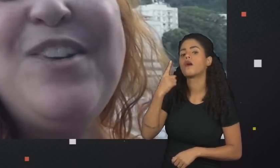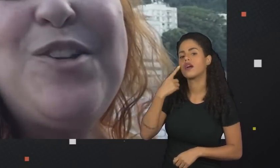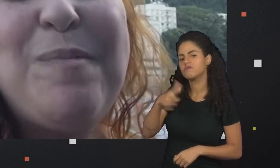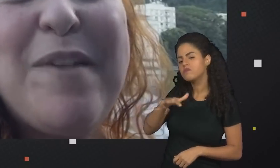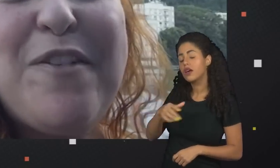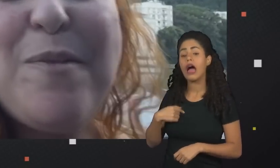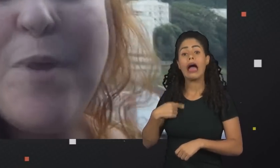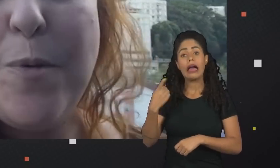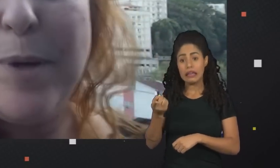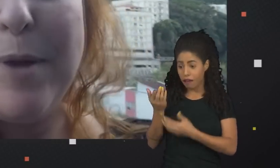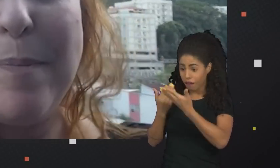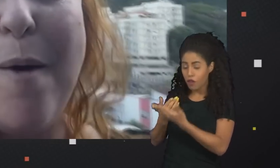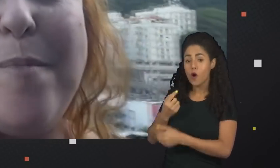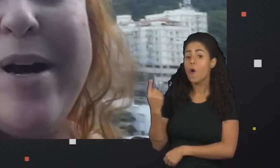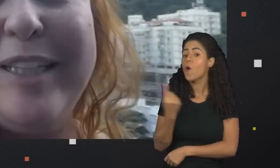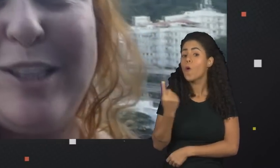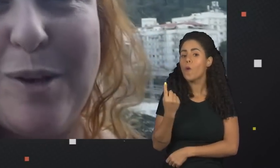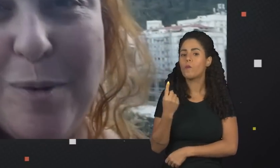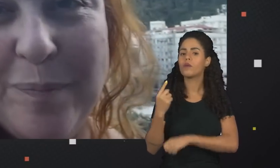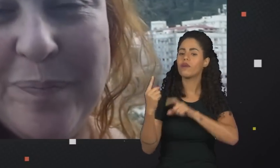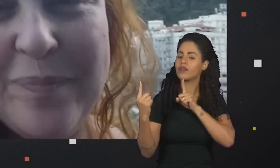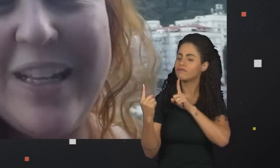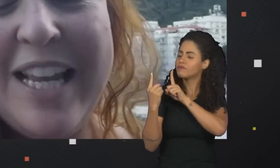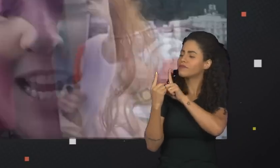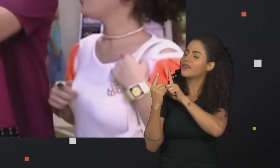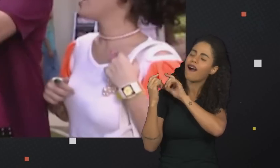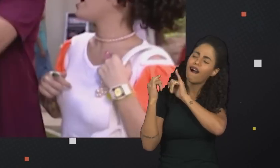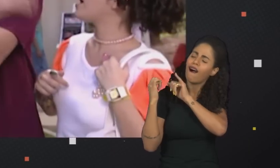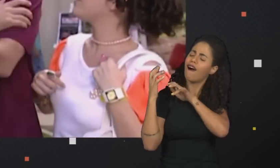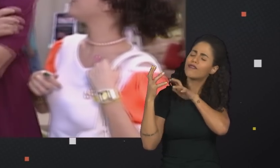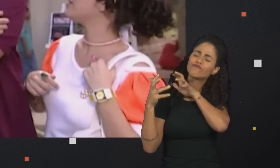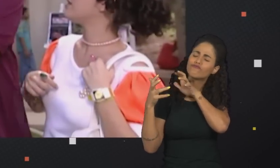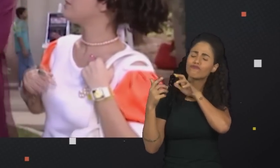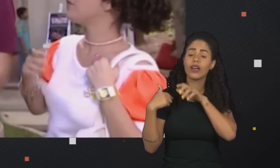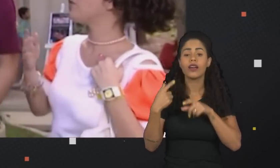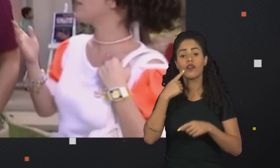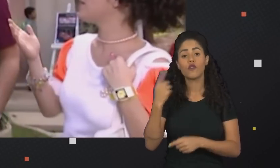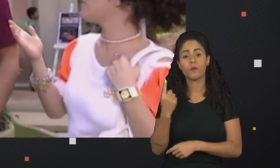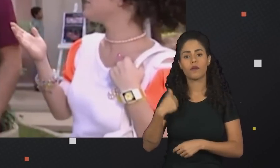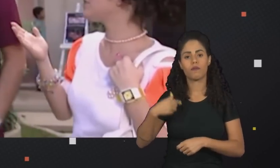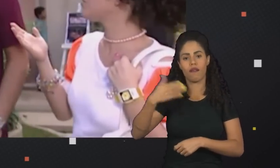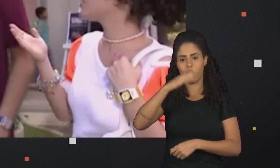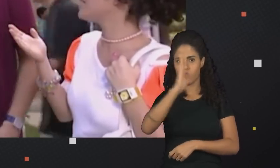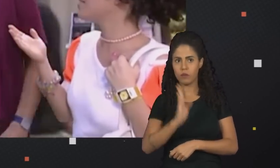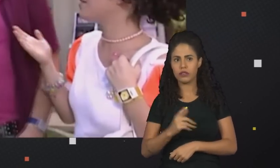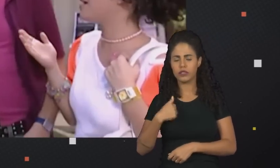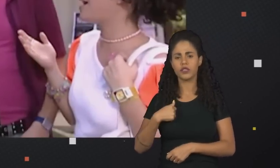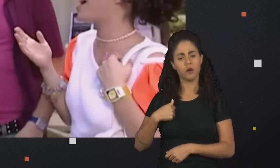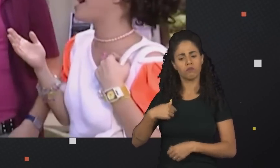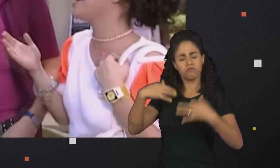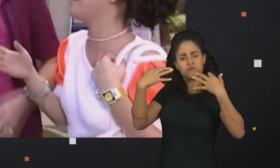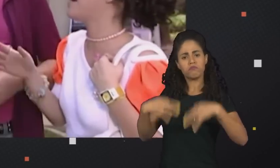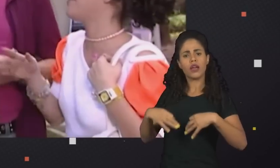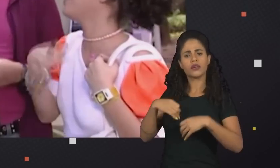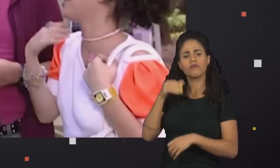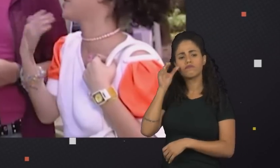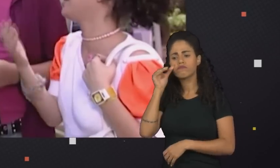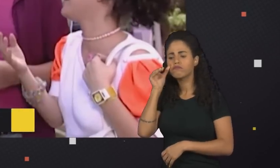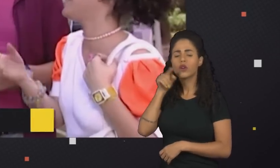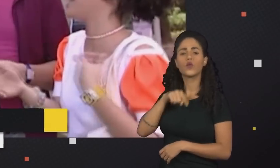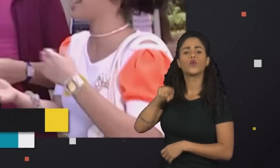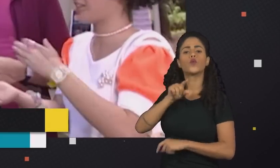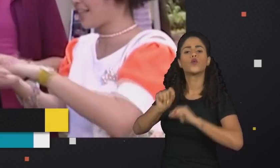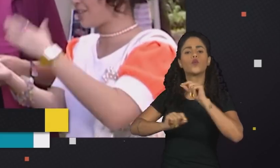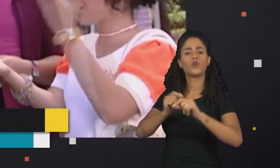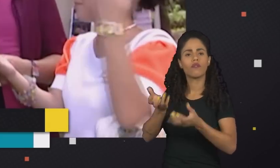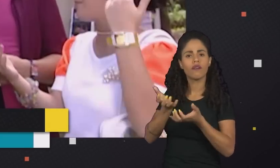E o Supla foi o meu primeiro par romântico. Ele chegou na novela, ele fazia um vilão, um cara que estava mais interessado